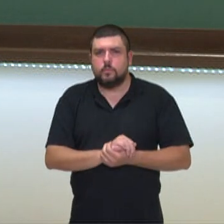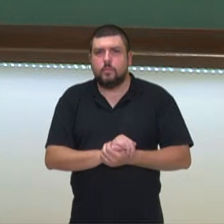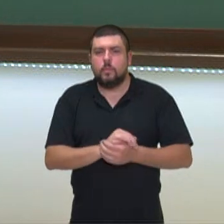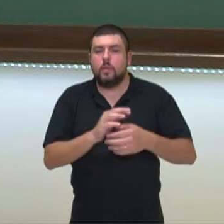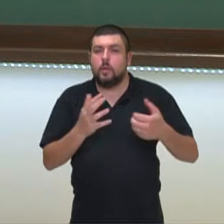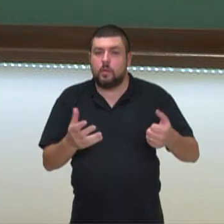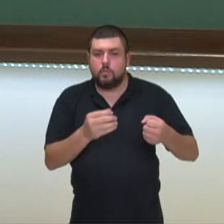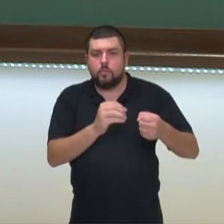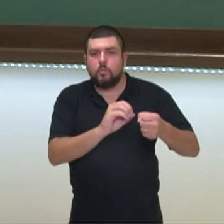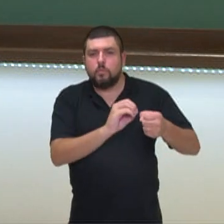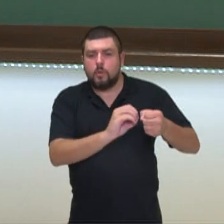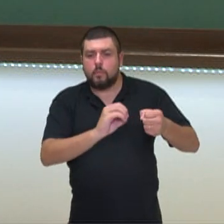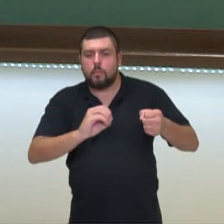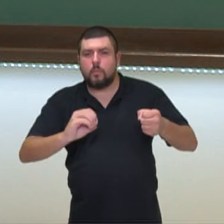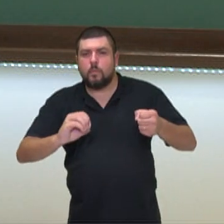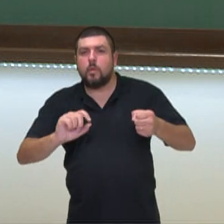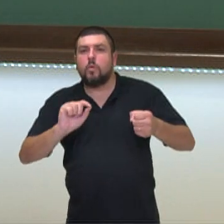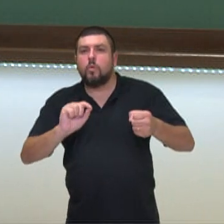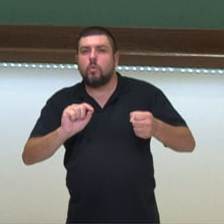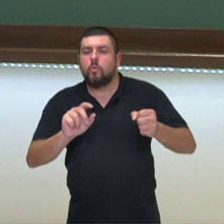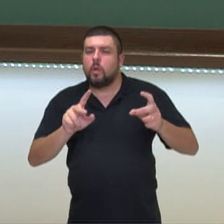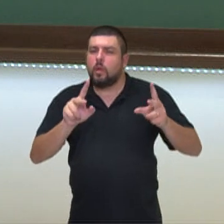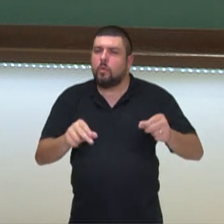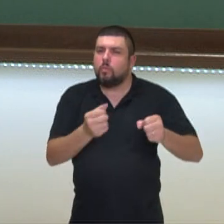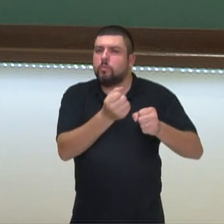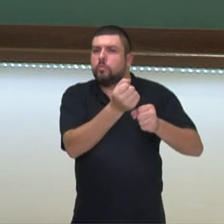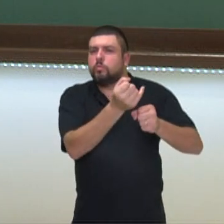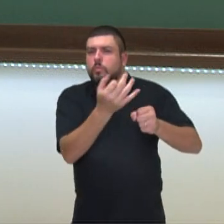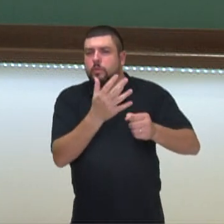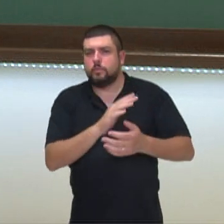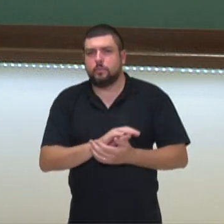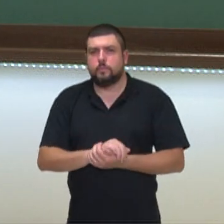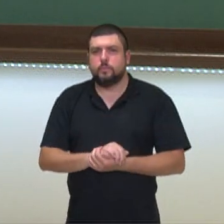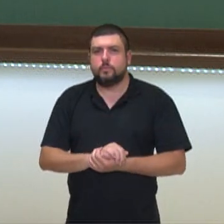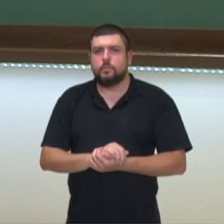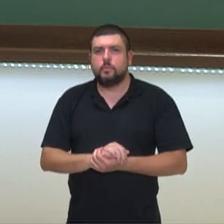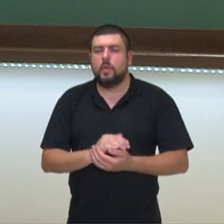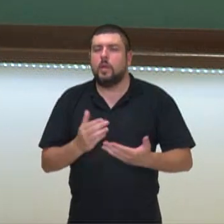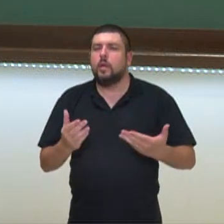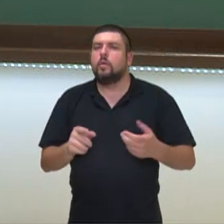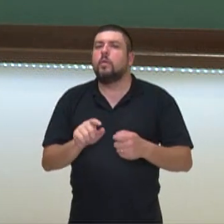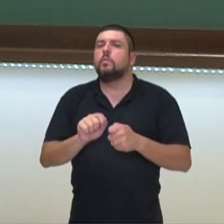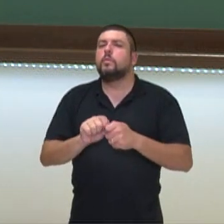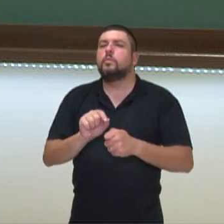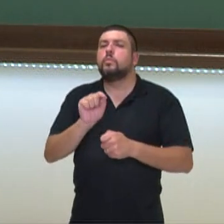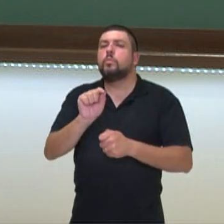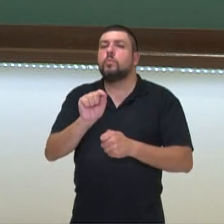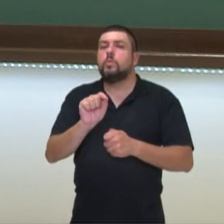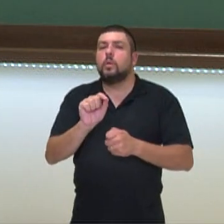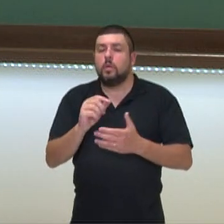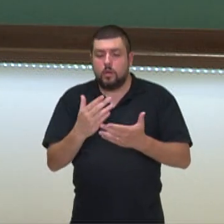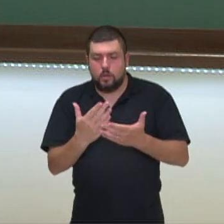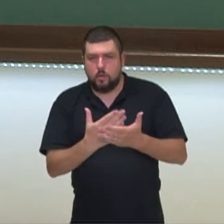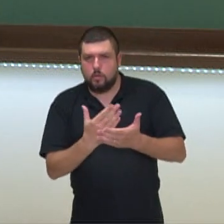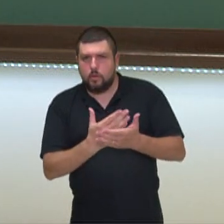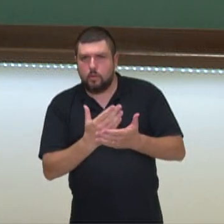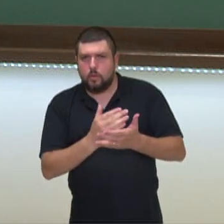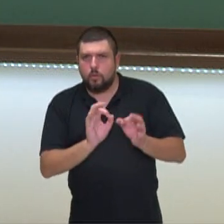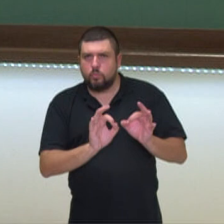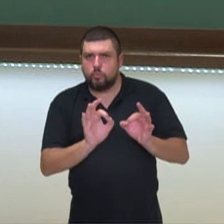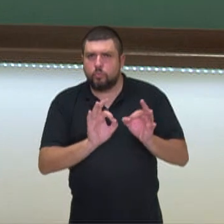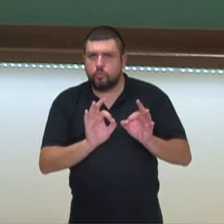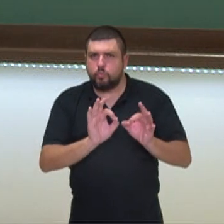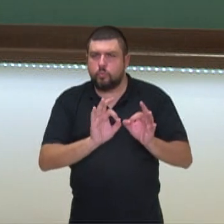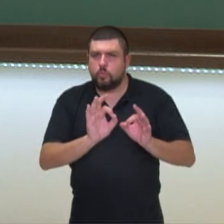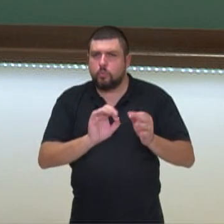de zeros da potência de 10 é igual ao expoente. Beleza? Então, o que você vai fazer agora? Deixa tudo em ordem no seu caderno, anota tudo